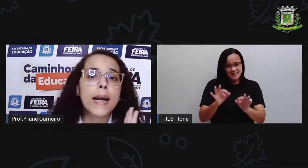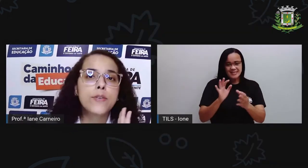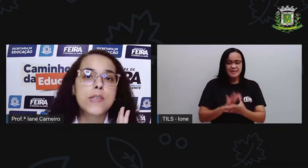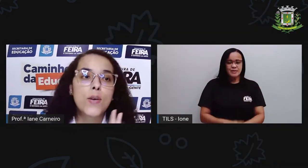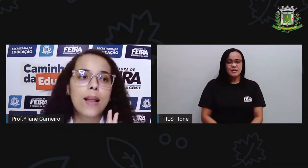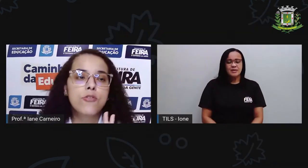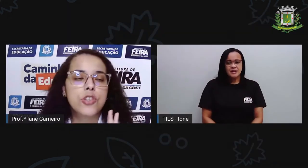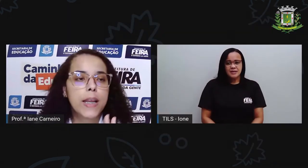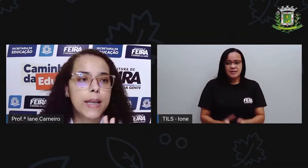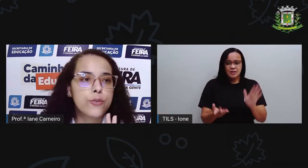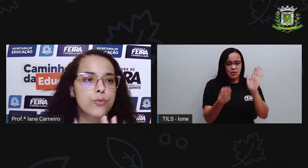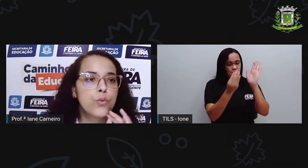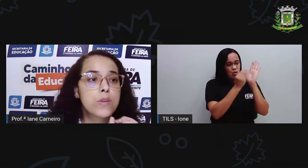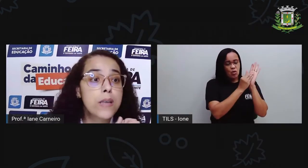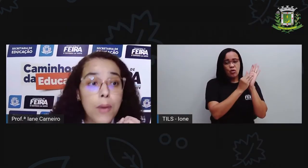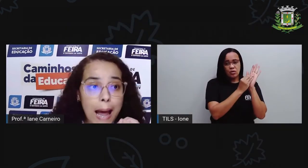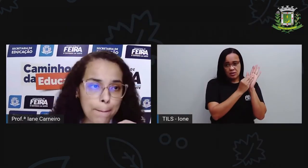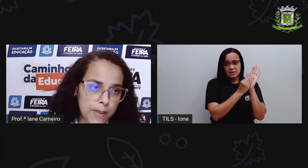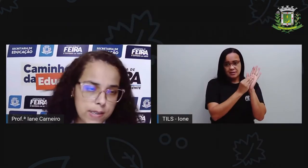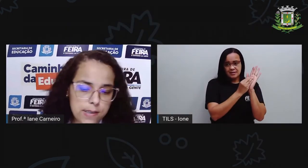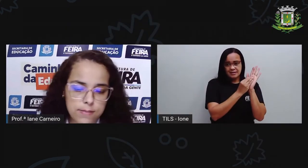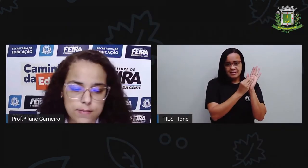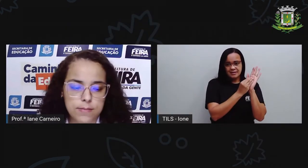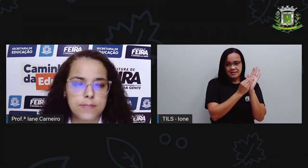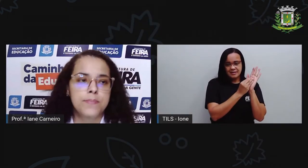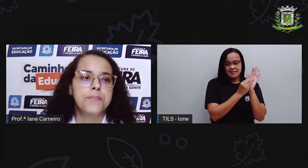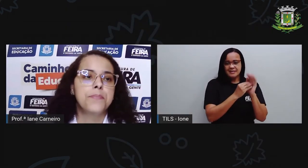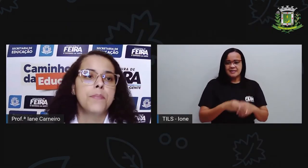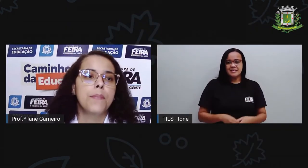Coloca aí do seu lado direito o seu lápis.